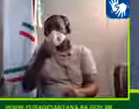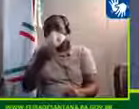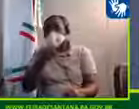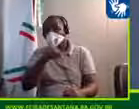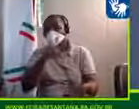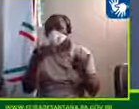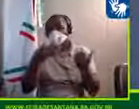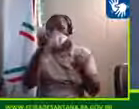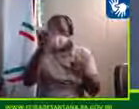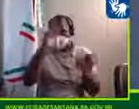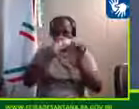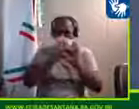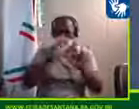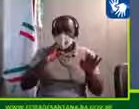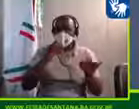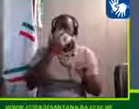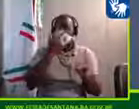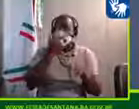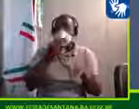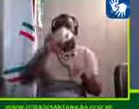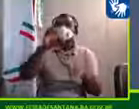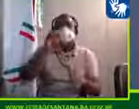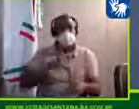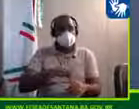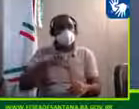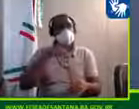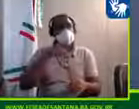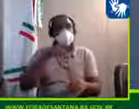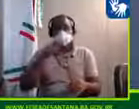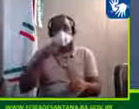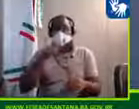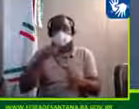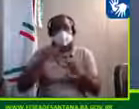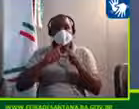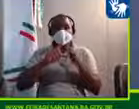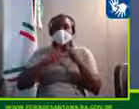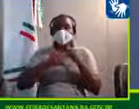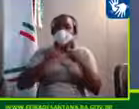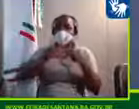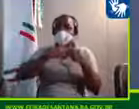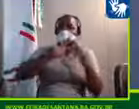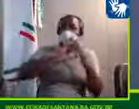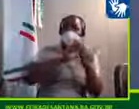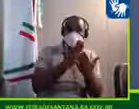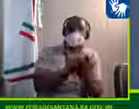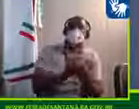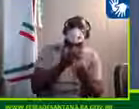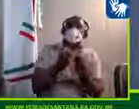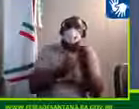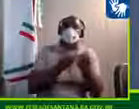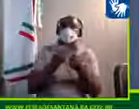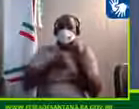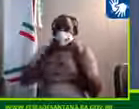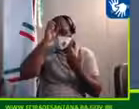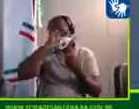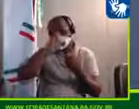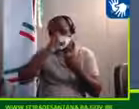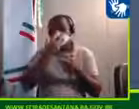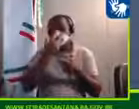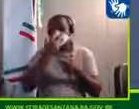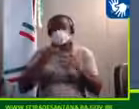entendimento, o maior prejuízo que essa epidemia possa causar, além das mortes, além da doença, é um